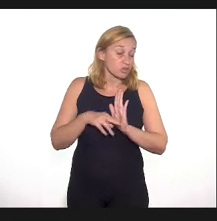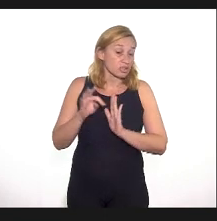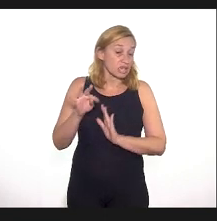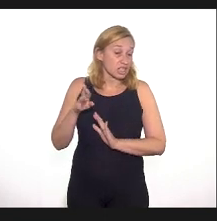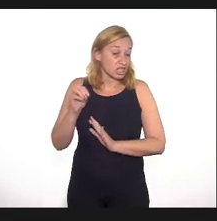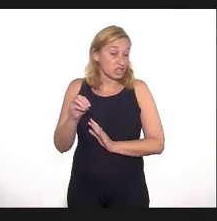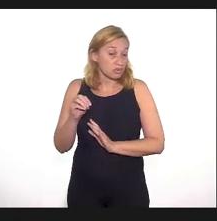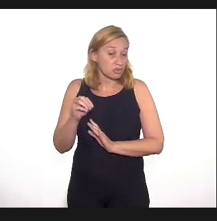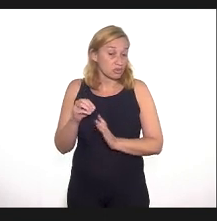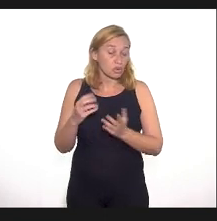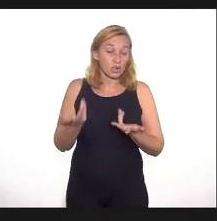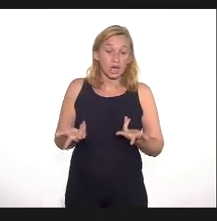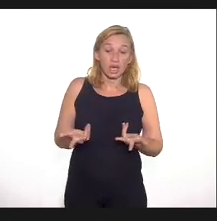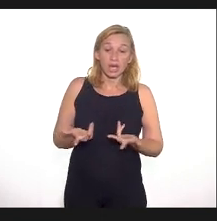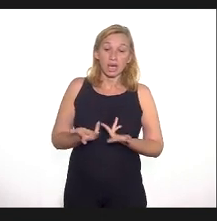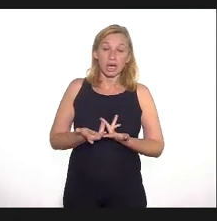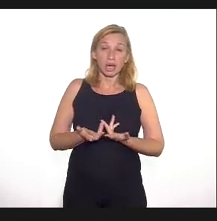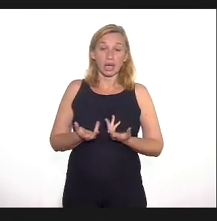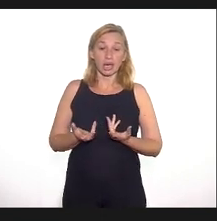termos